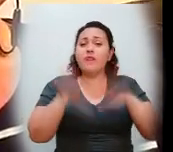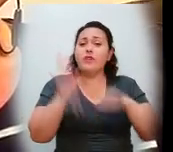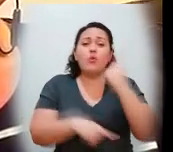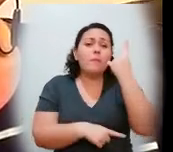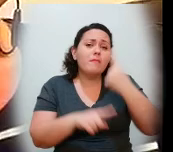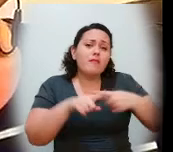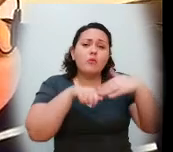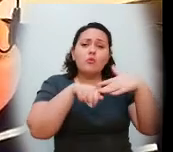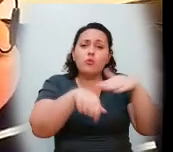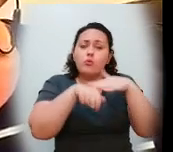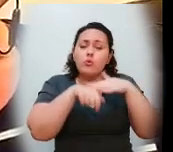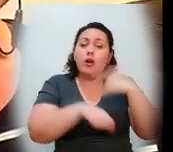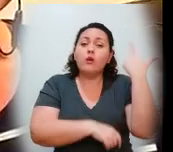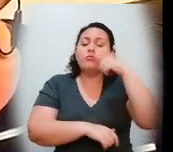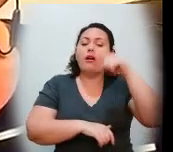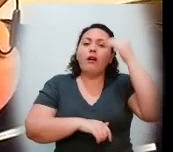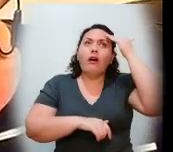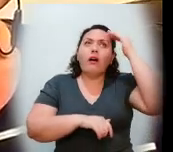caminhos, assim, né?